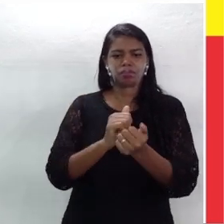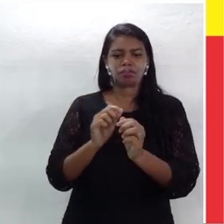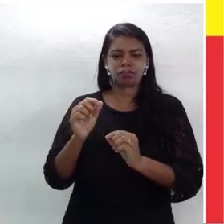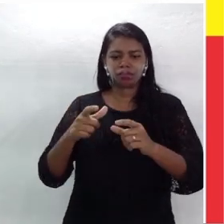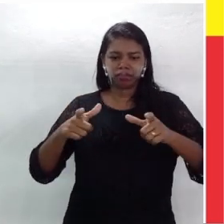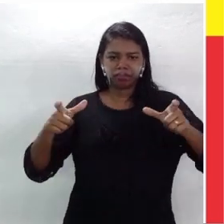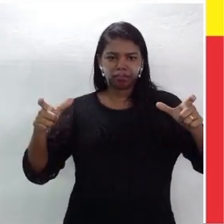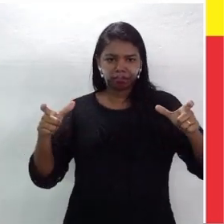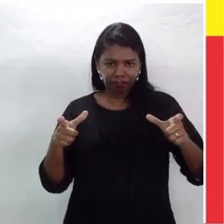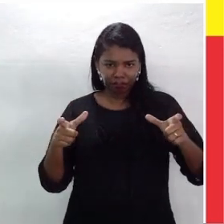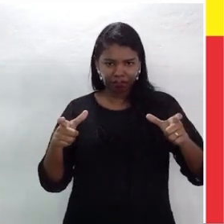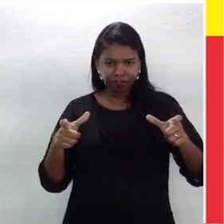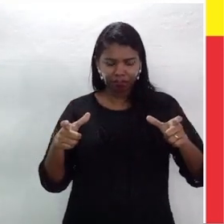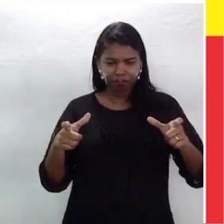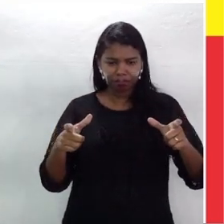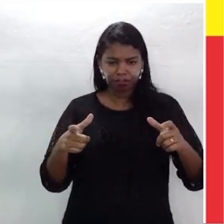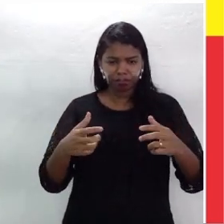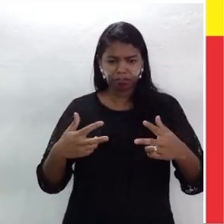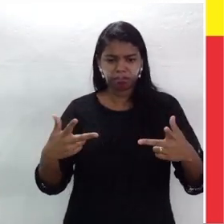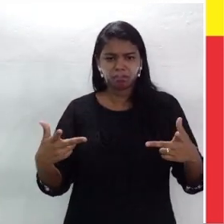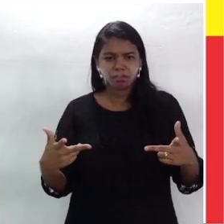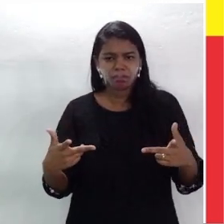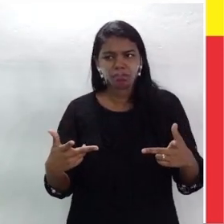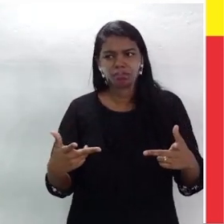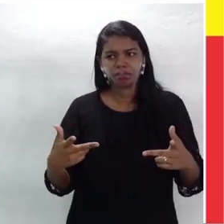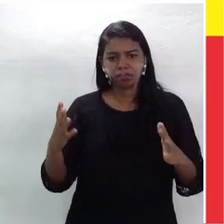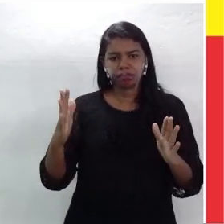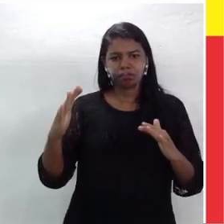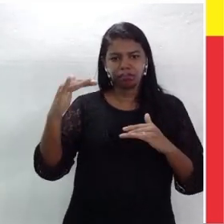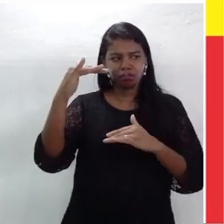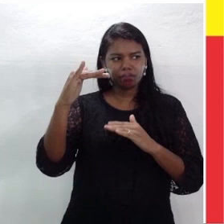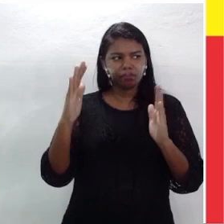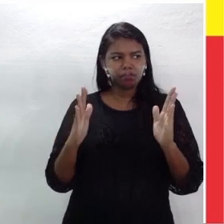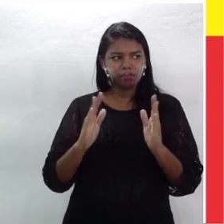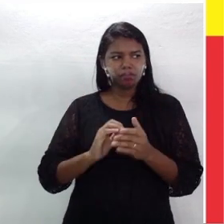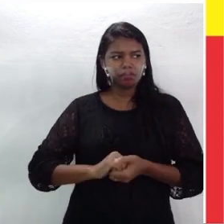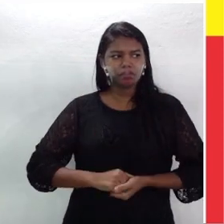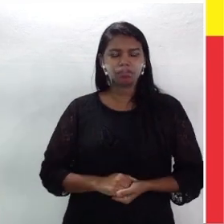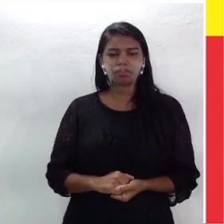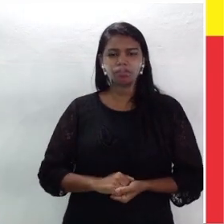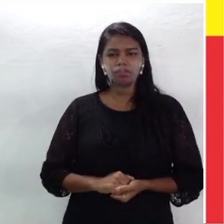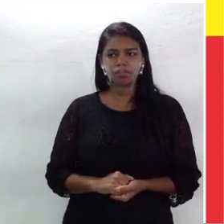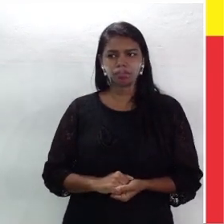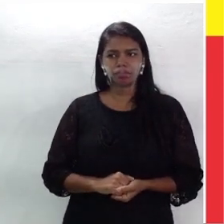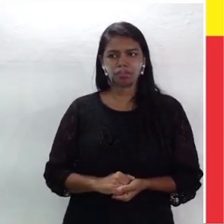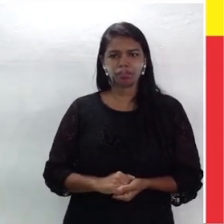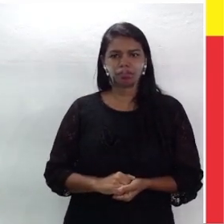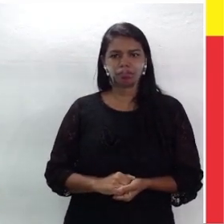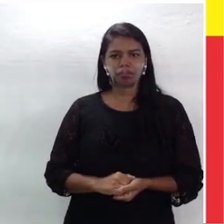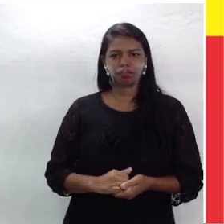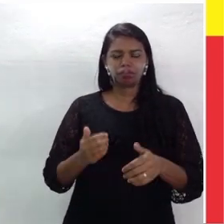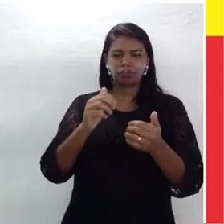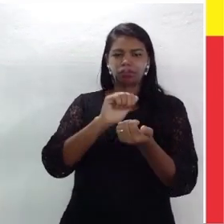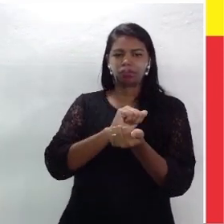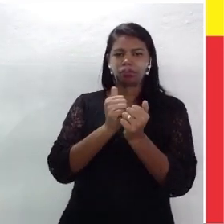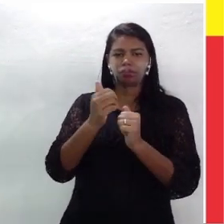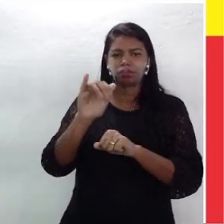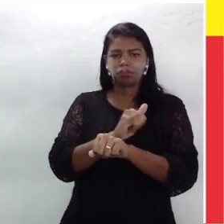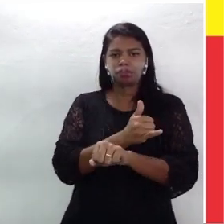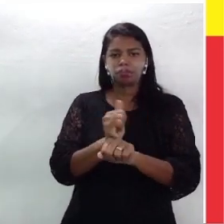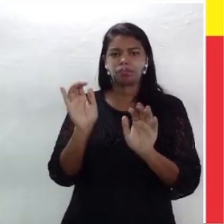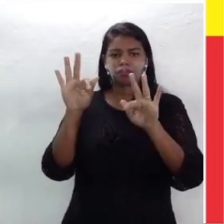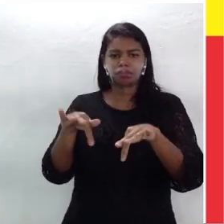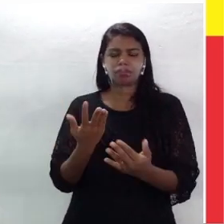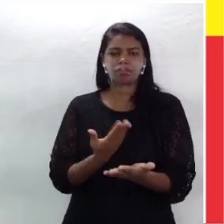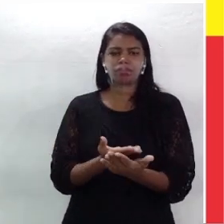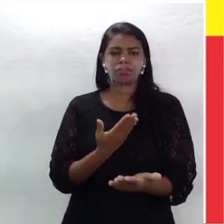volumes de recipiente, cujo formato é um bloco retangular. A habilidade ao final dessa aula,